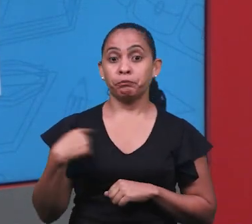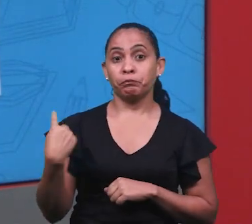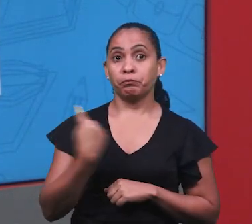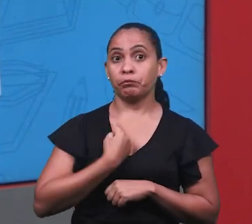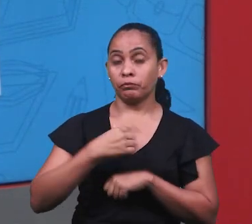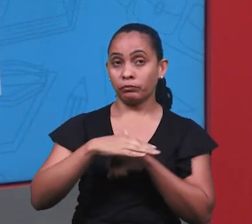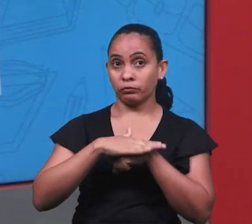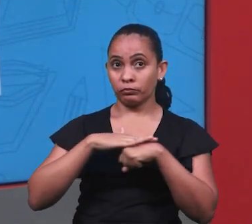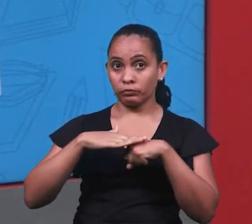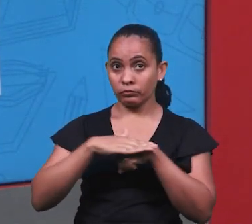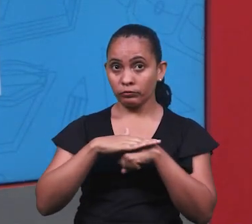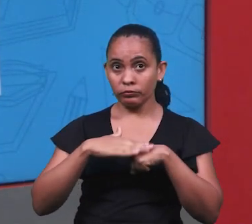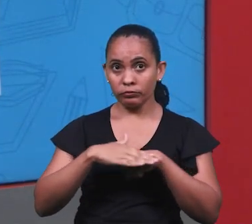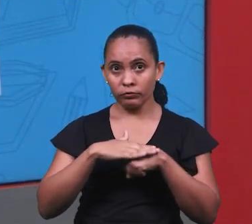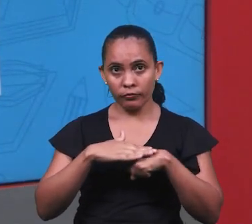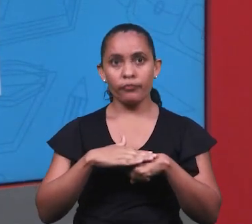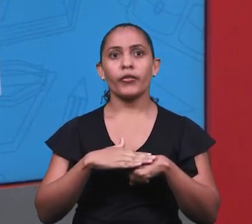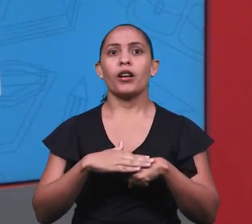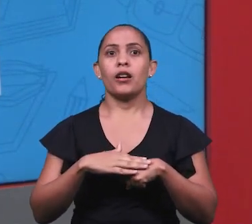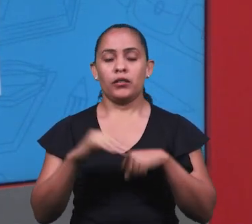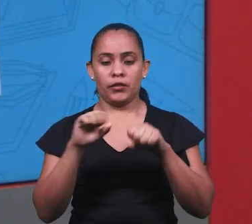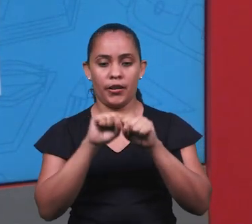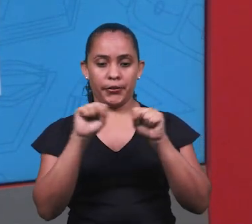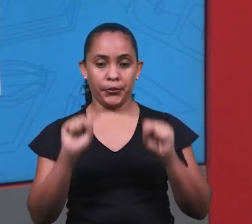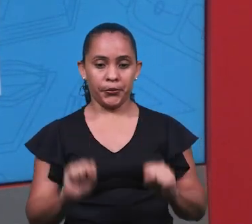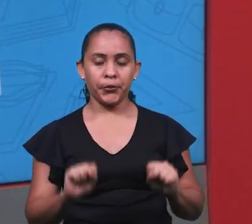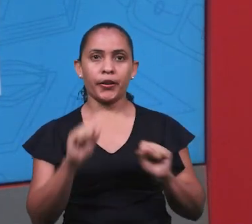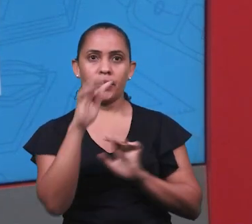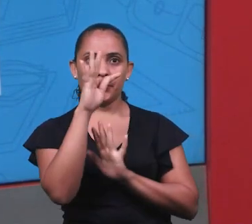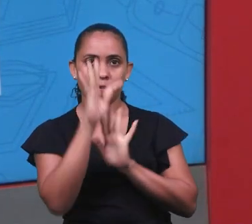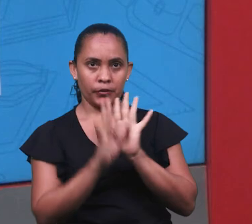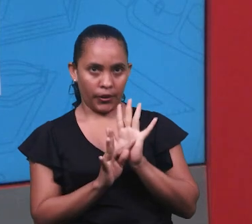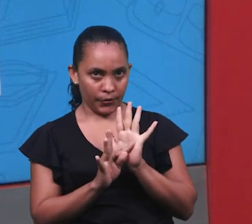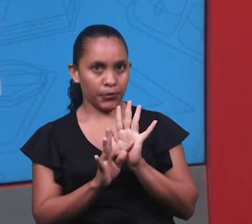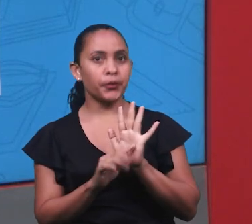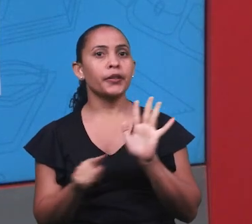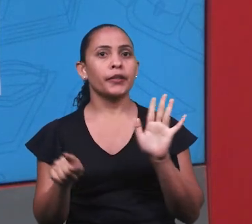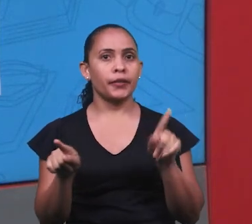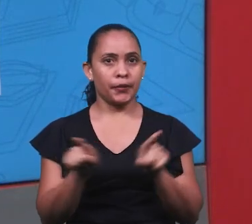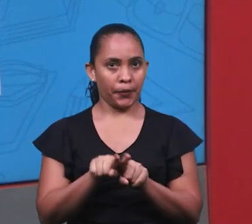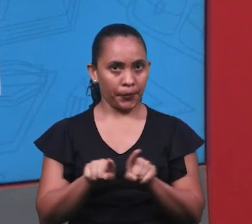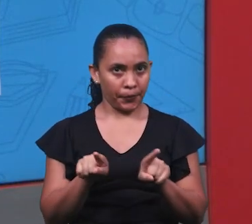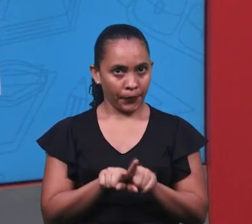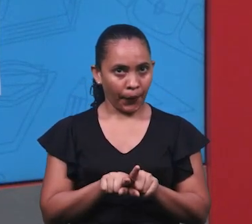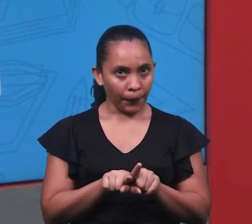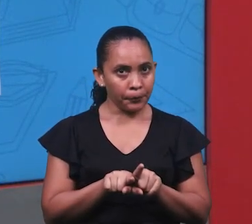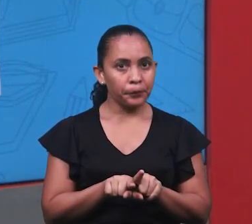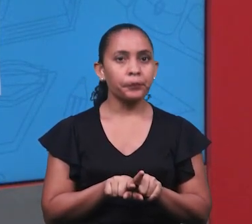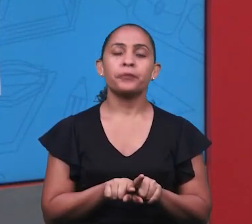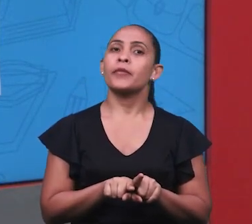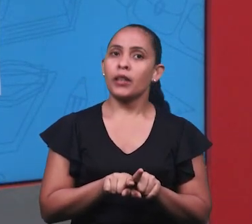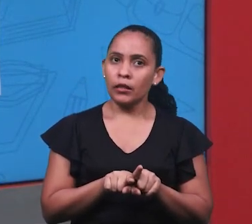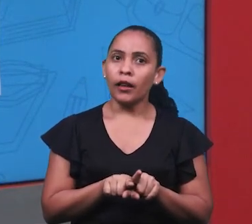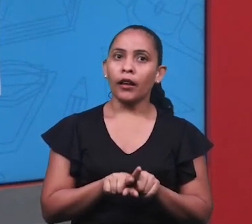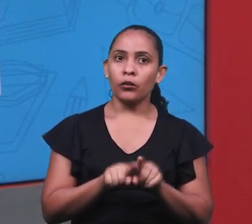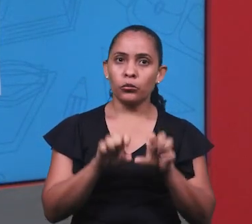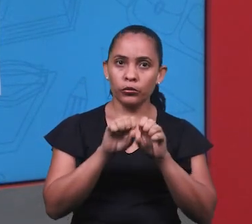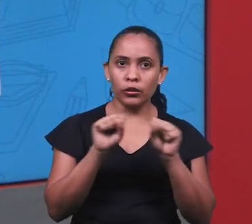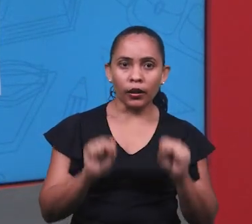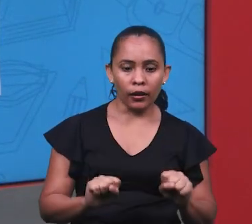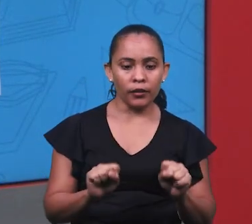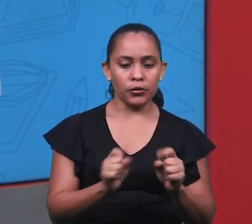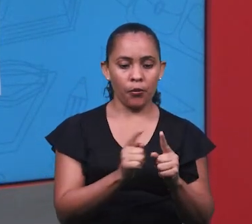conversamos sobre o domínio dessa estrutura do texto dissertativo argumentativo, né? Porque tem uma estrutura textual ali, né? O